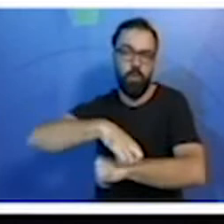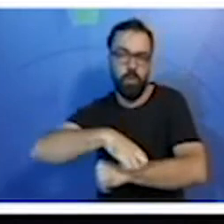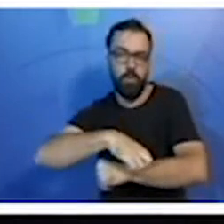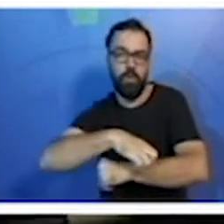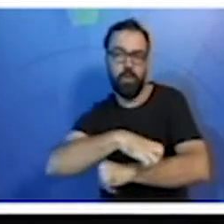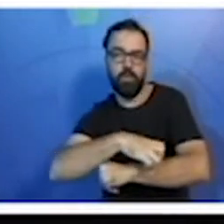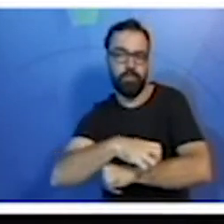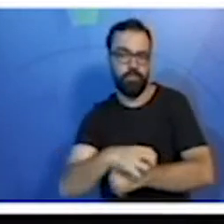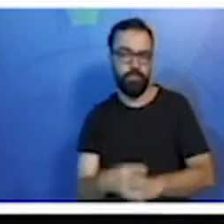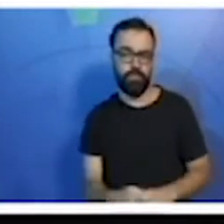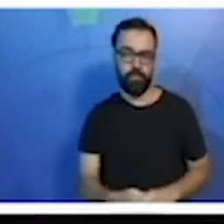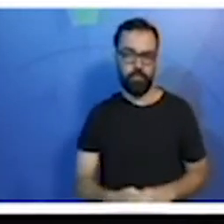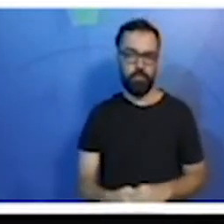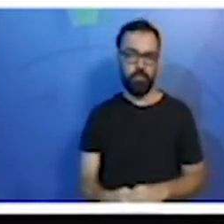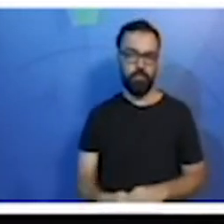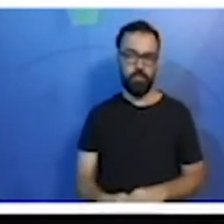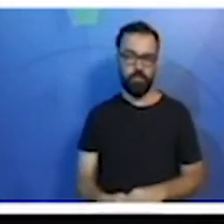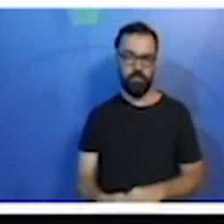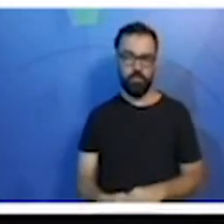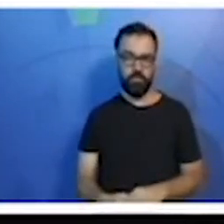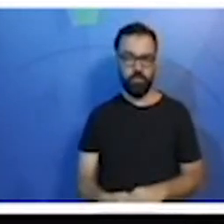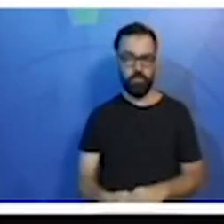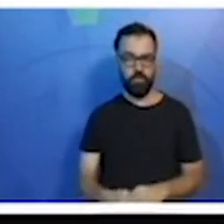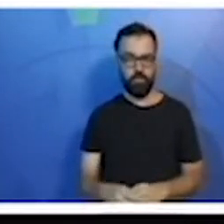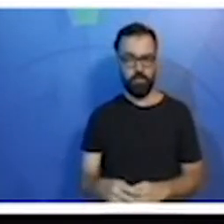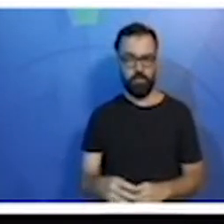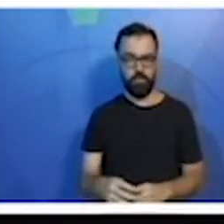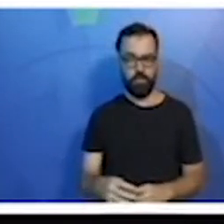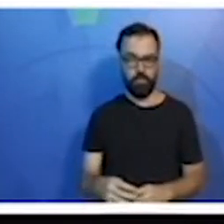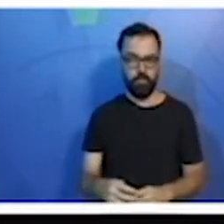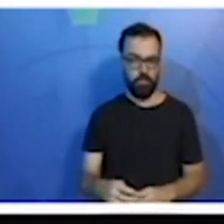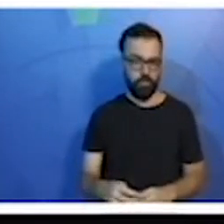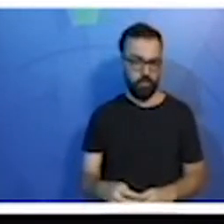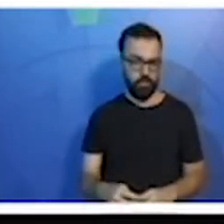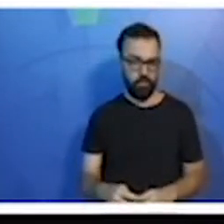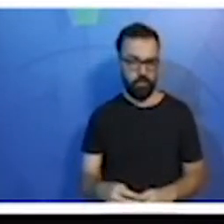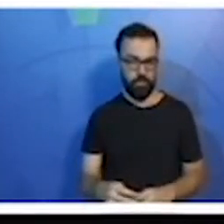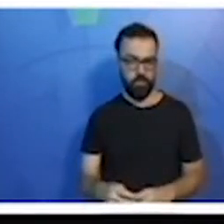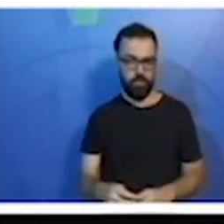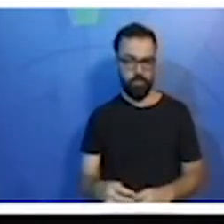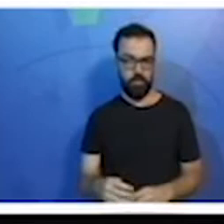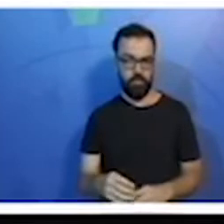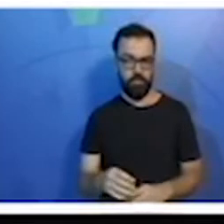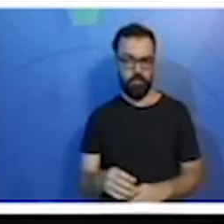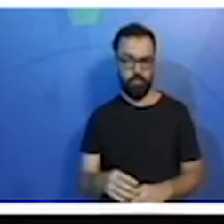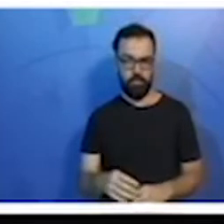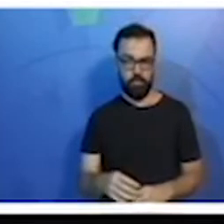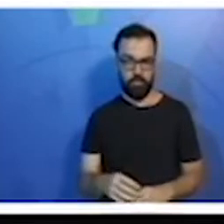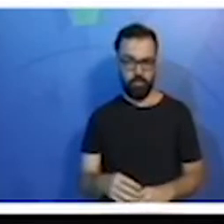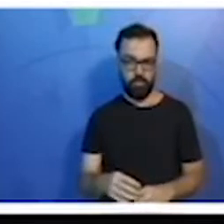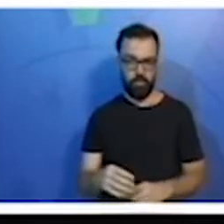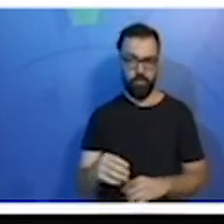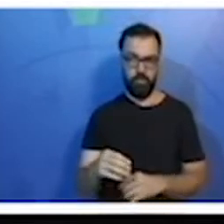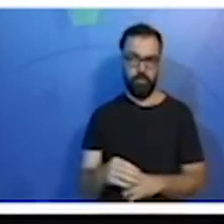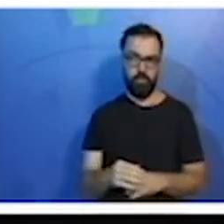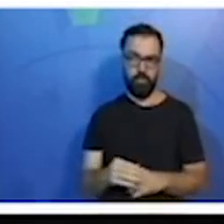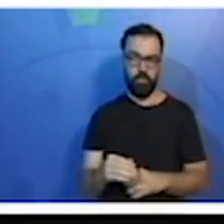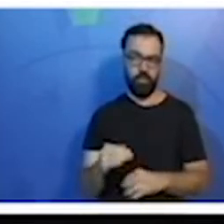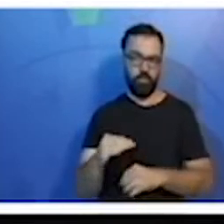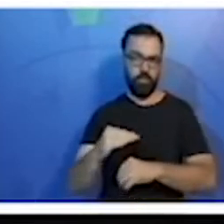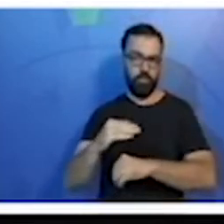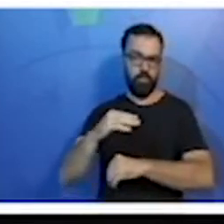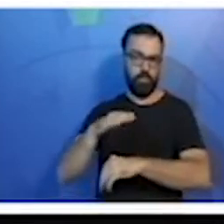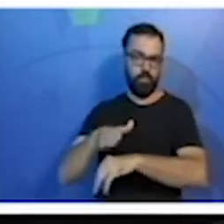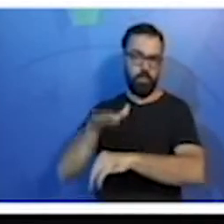o outro né sem ajuda de rampa no caso e os drops drops né que são grandes degraus onde você clica se deixa cair para transportar